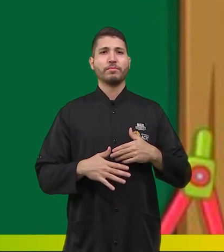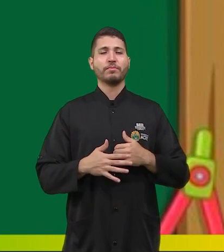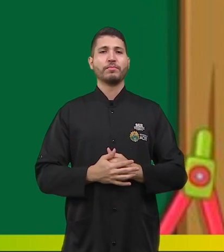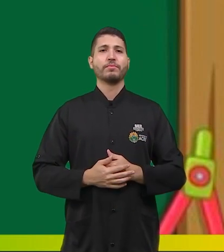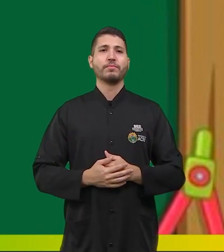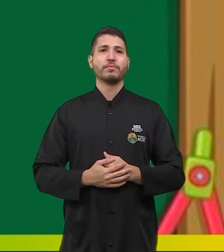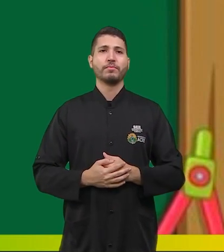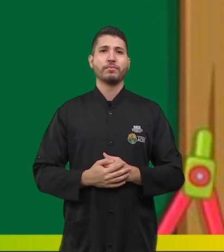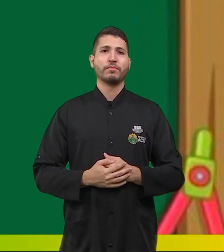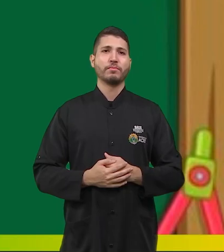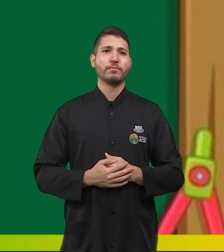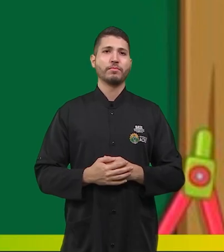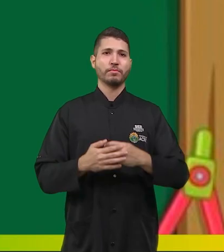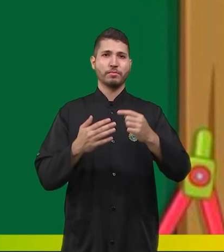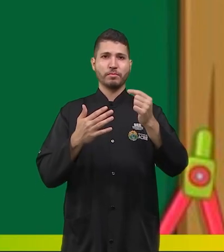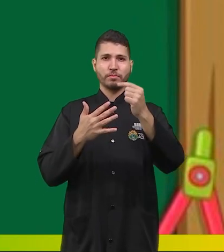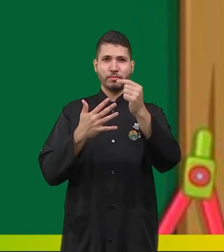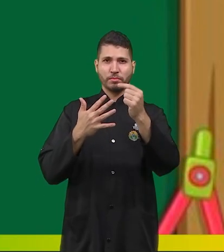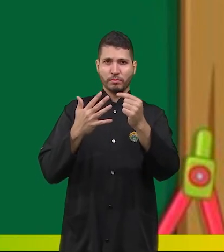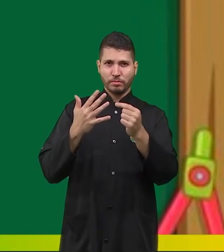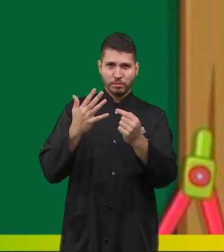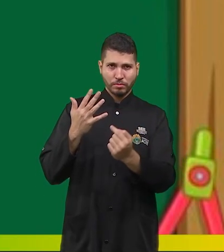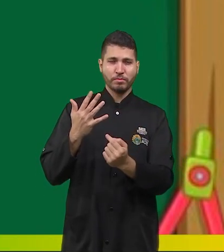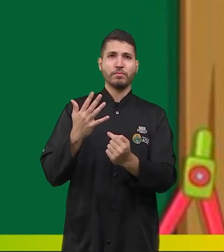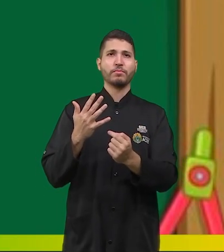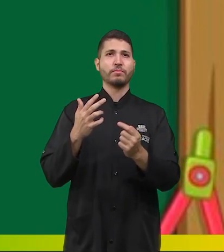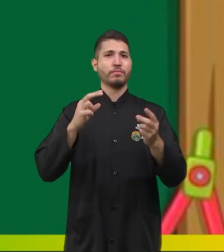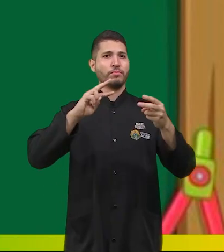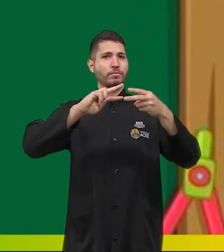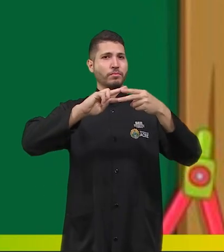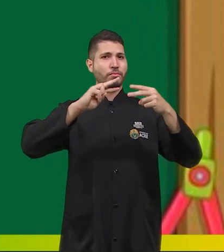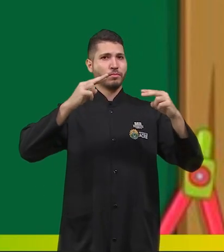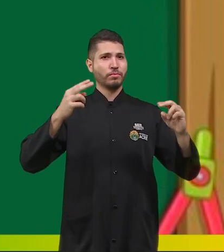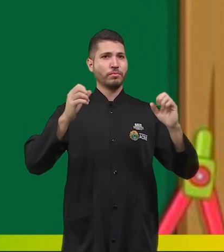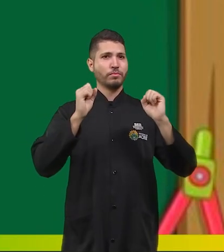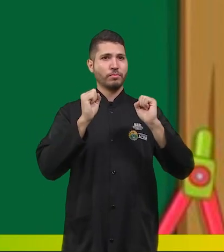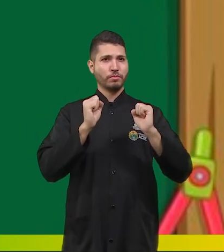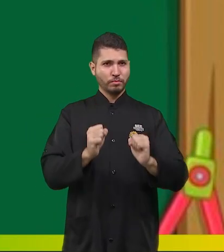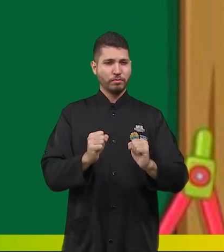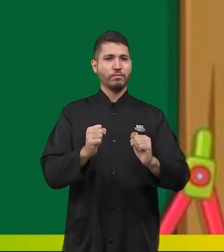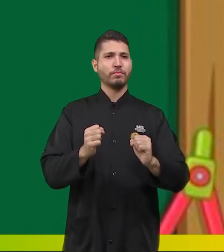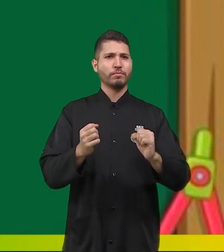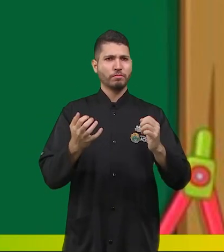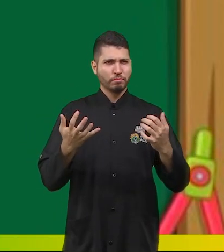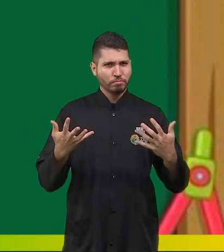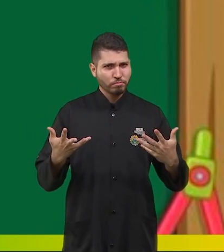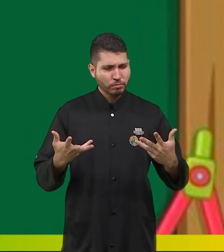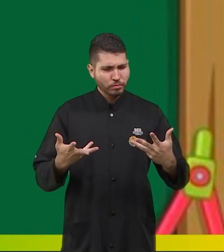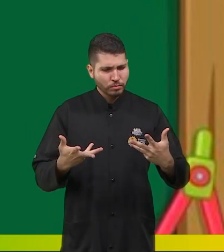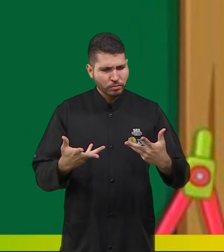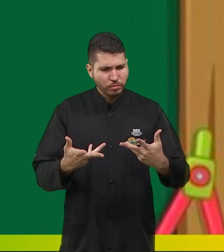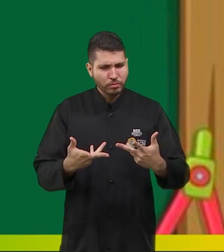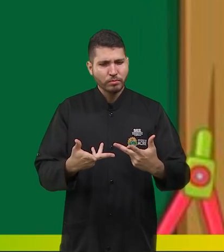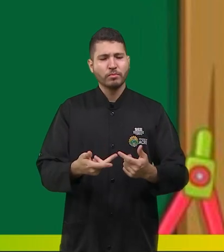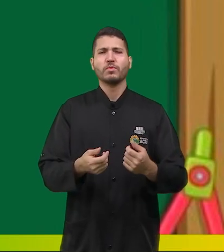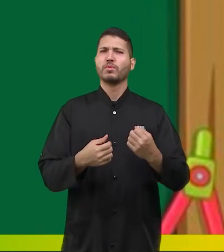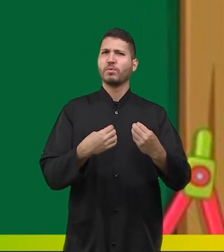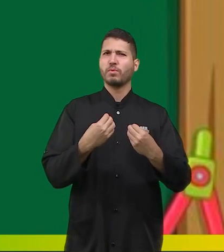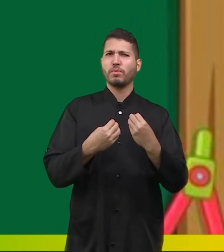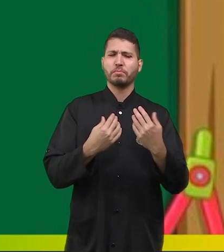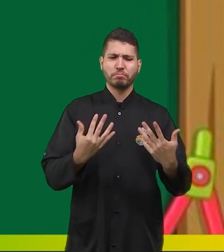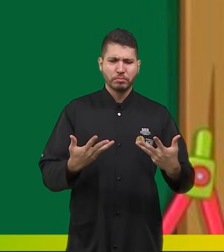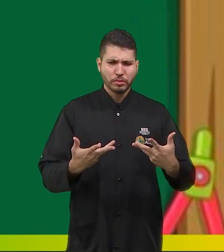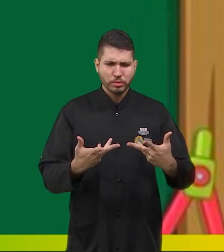em parte por fatores genéticos, podem ser aprimorados por meio da prática regular. Aprimorados, deixa eu só grifar